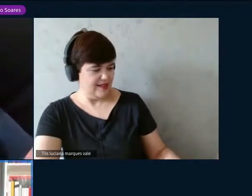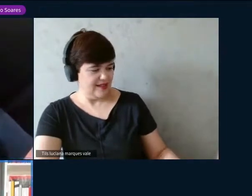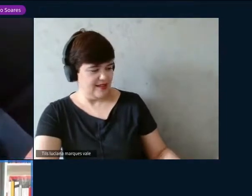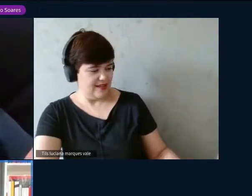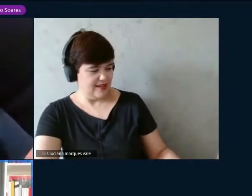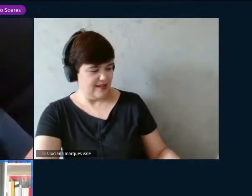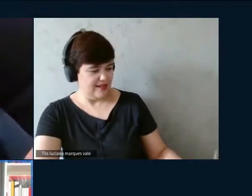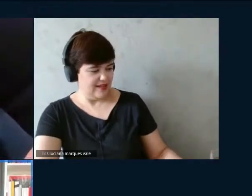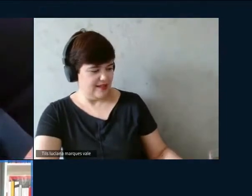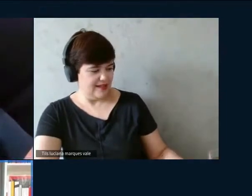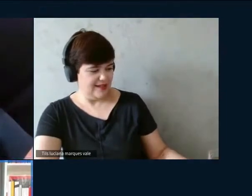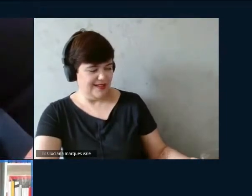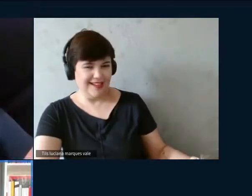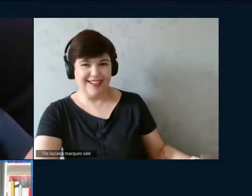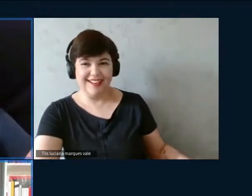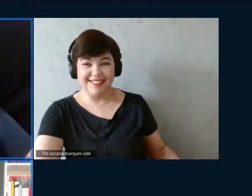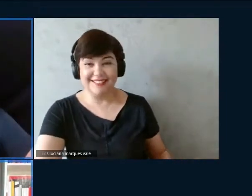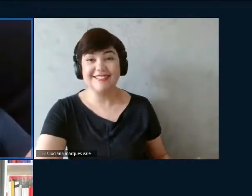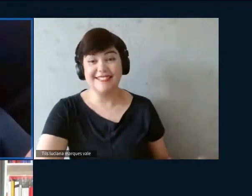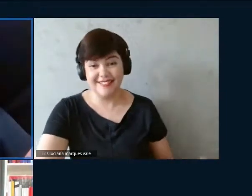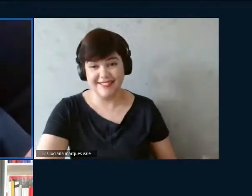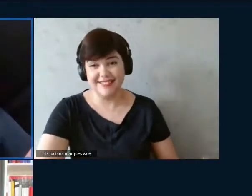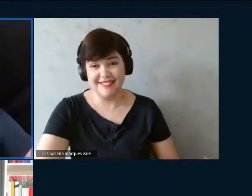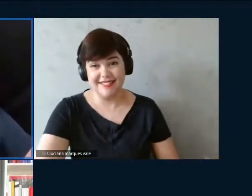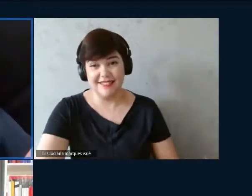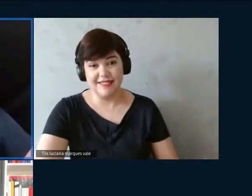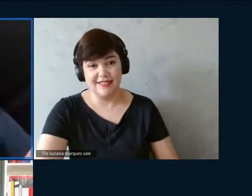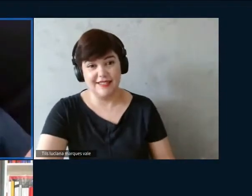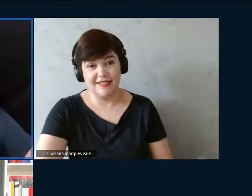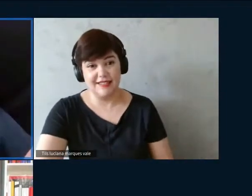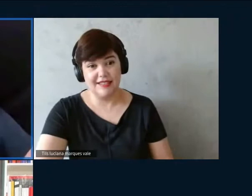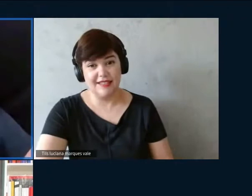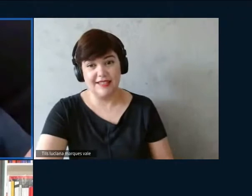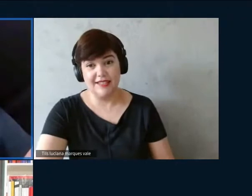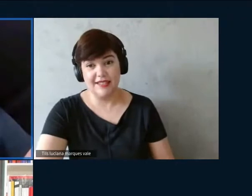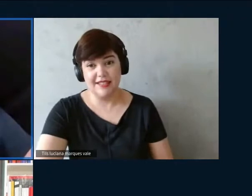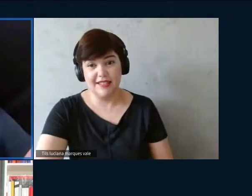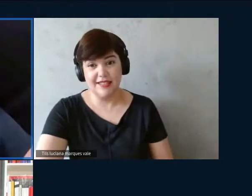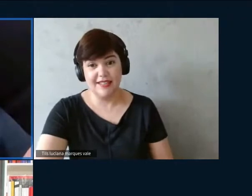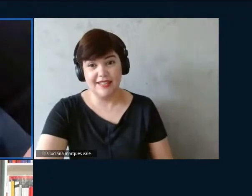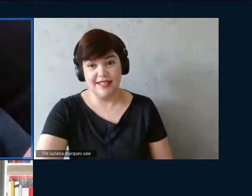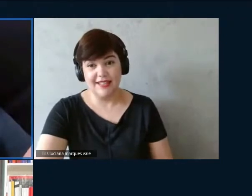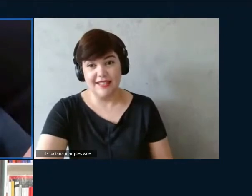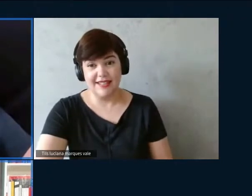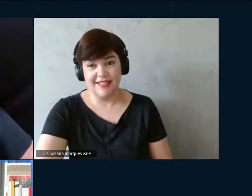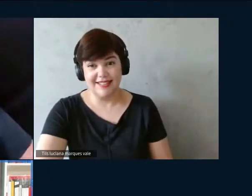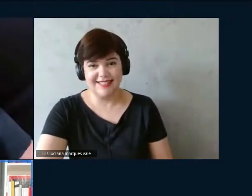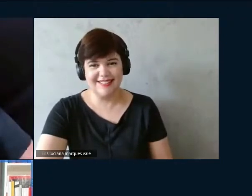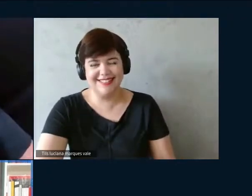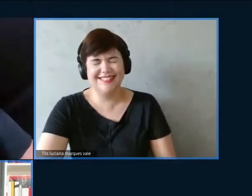Virou um mestre Jedi. Agora sim, eu só vou chamar o povo de Padawan agora.